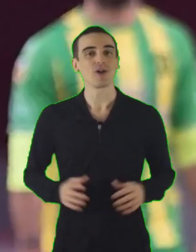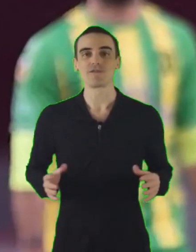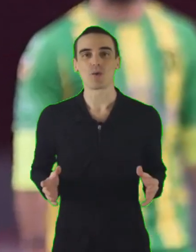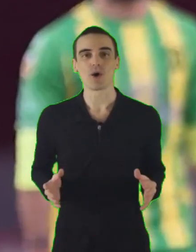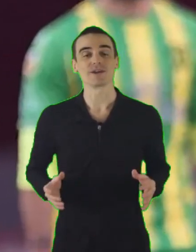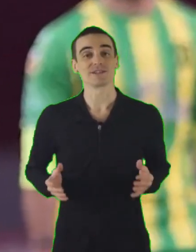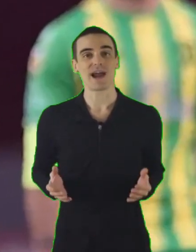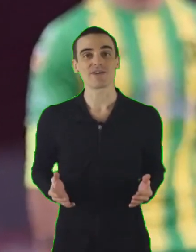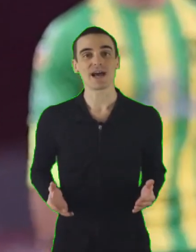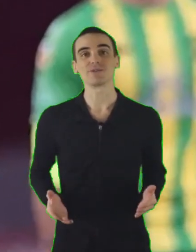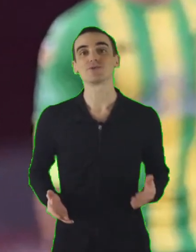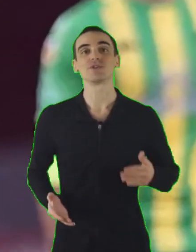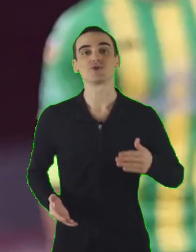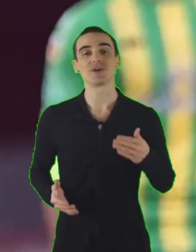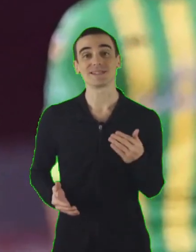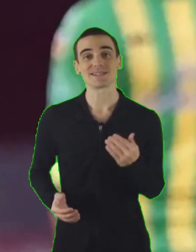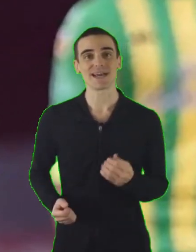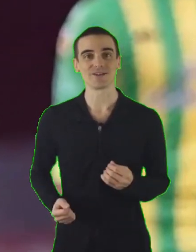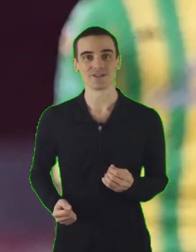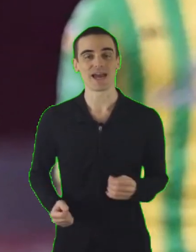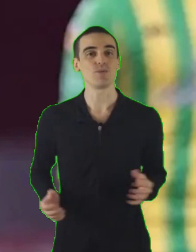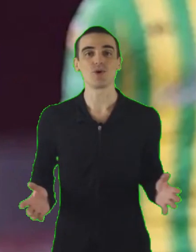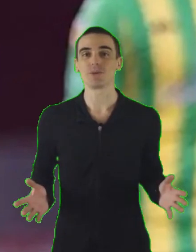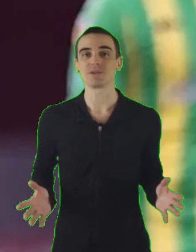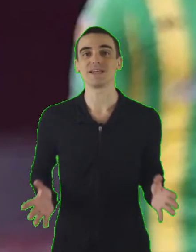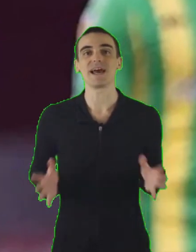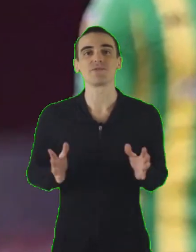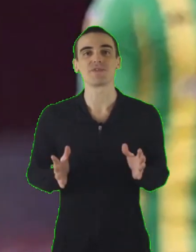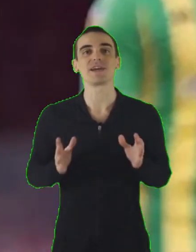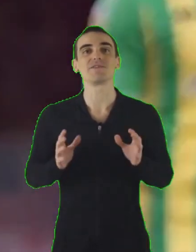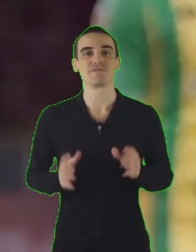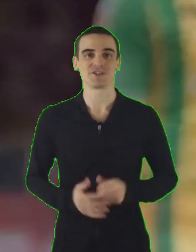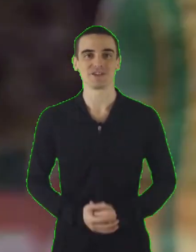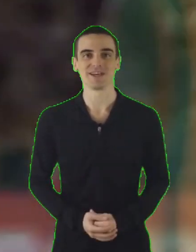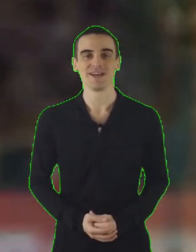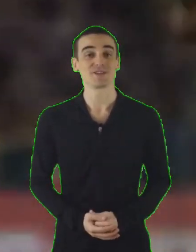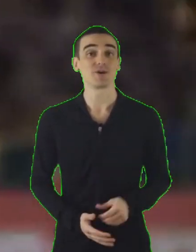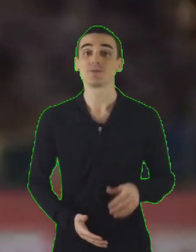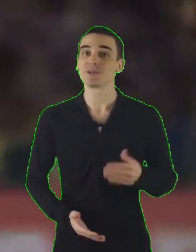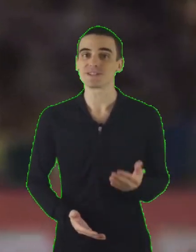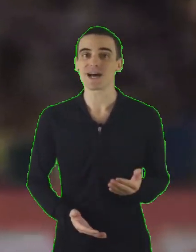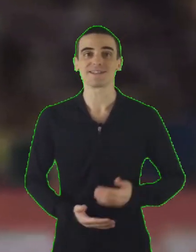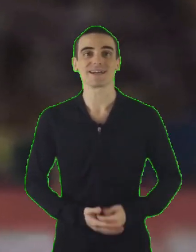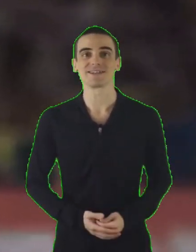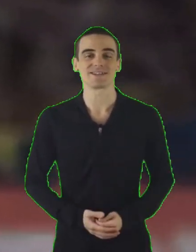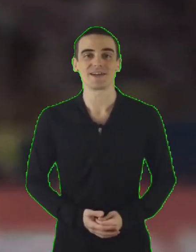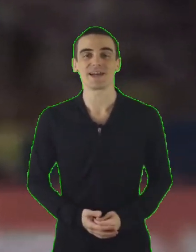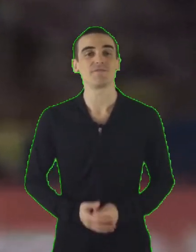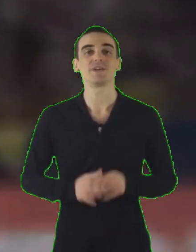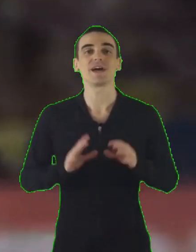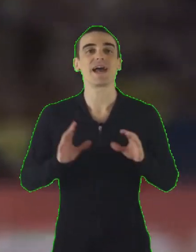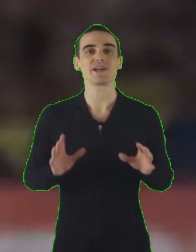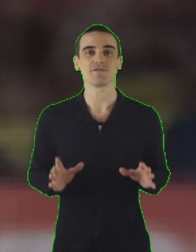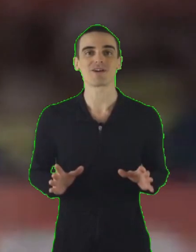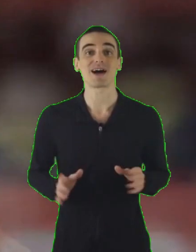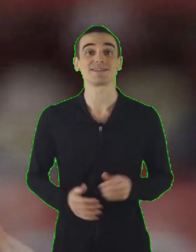retornar. Romero tem contrato com o Independiente até junho de 2023, mas não estava disposto a renovar o compromisso. O meio-campista